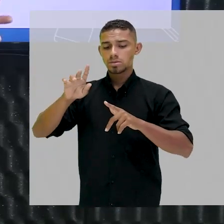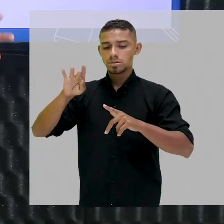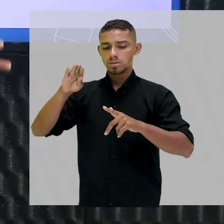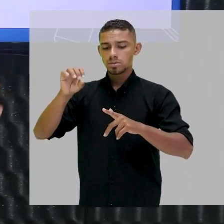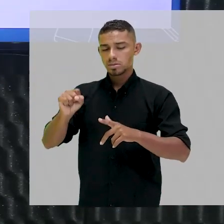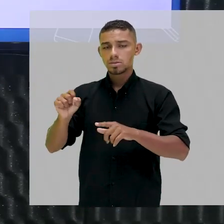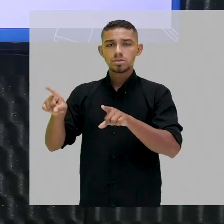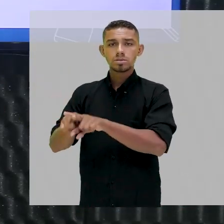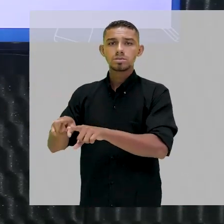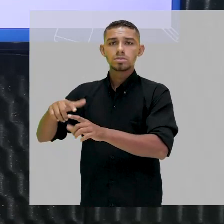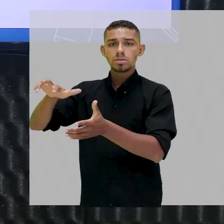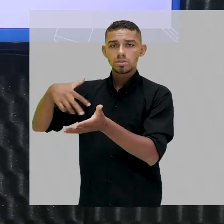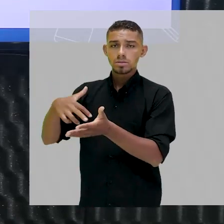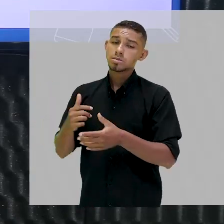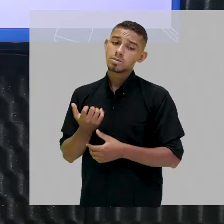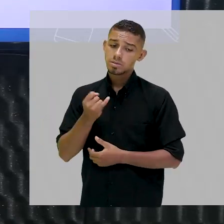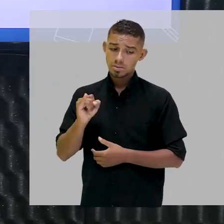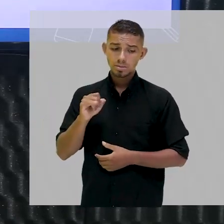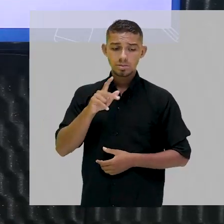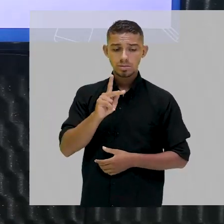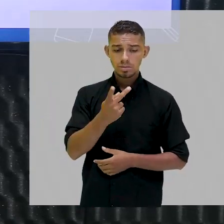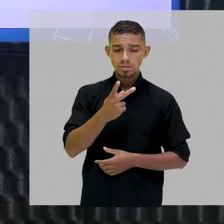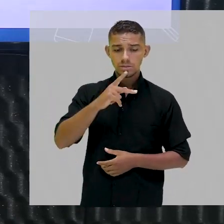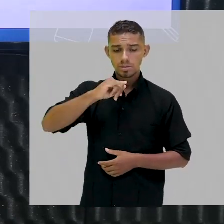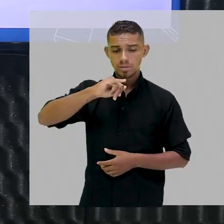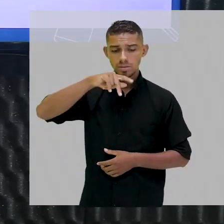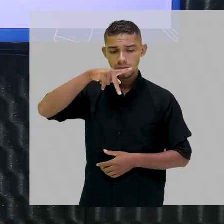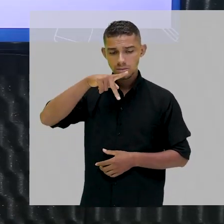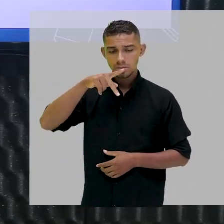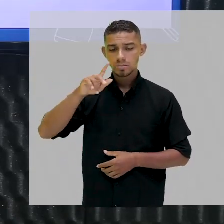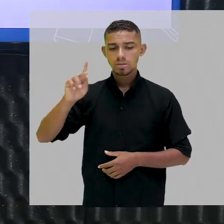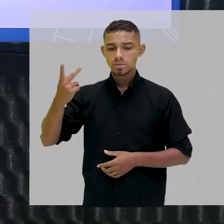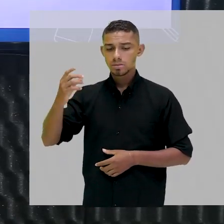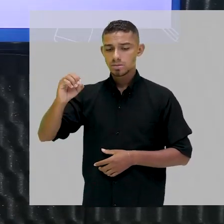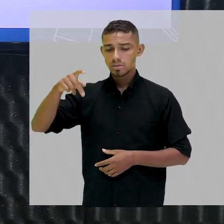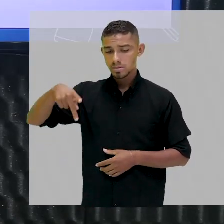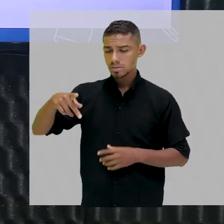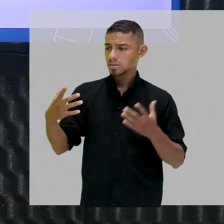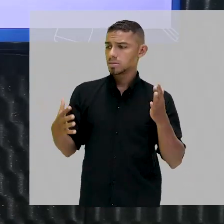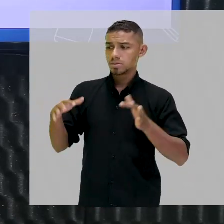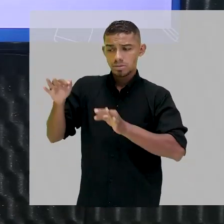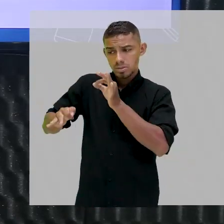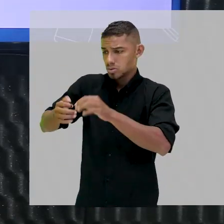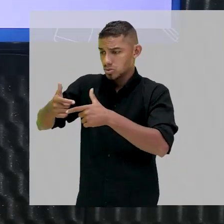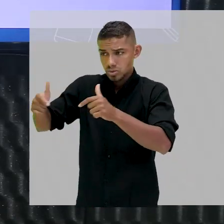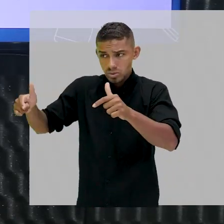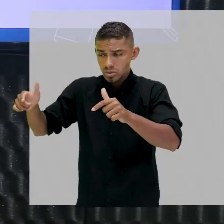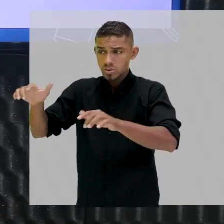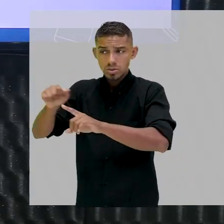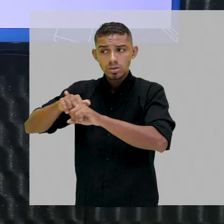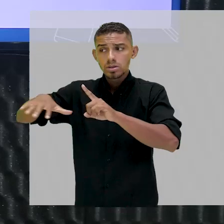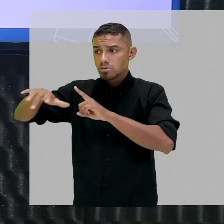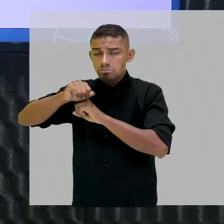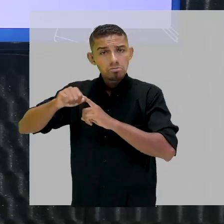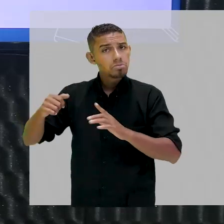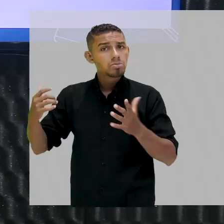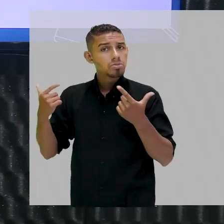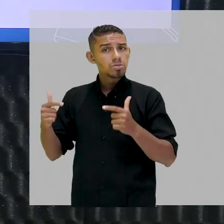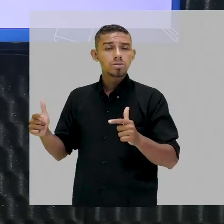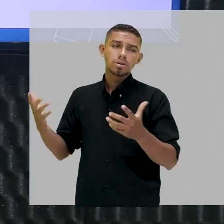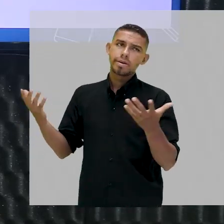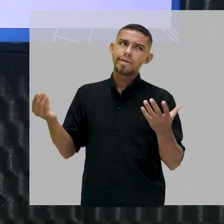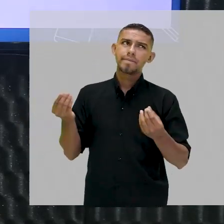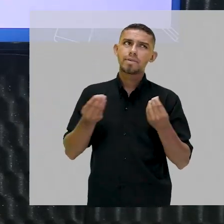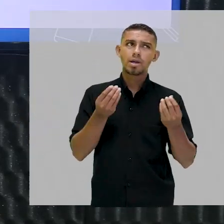ritmos. Ora, se o movimento hip hop ele surge ali por uma questão de injustiças sociais, seria